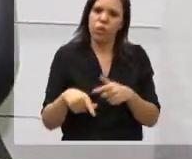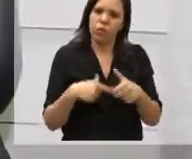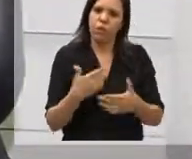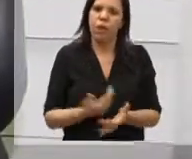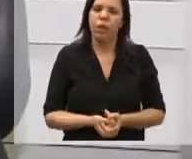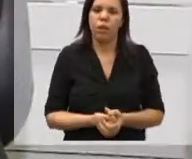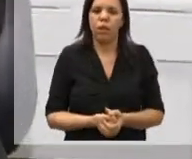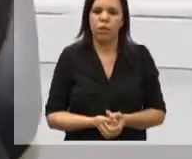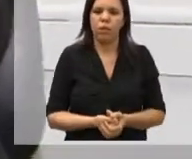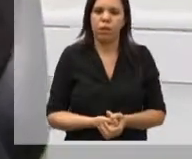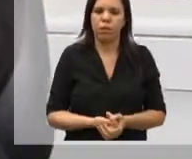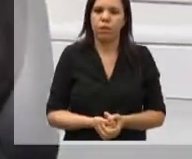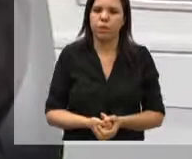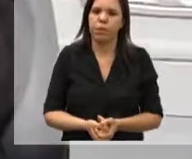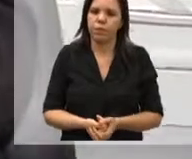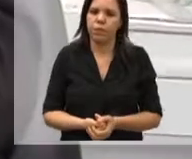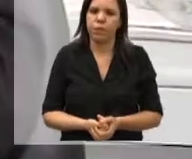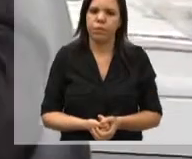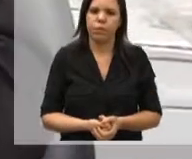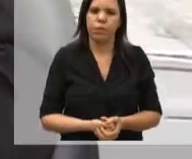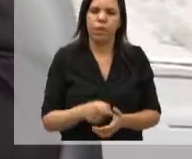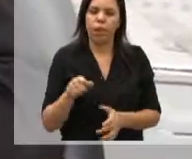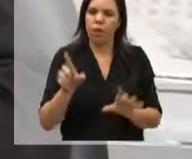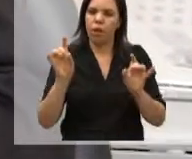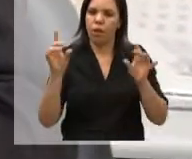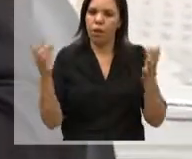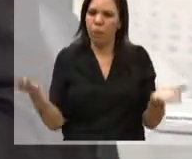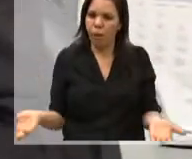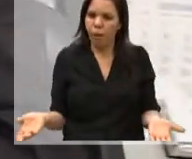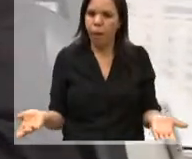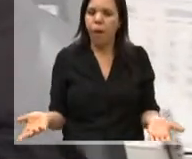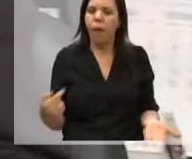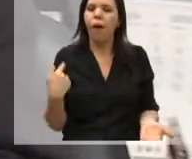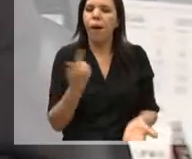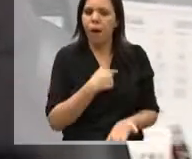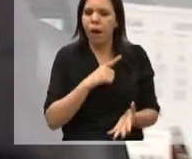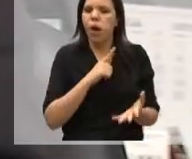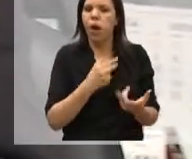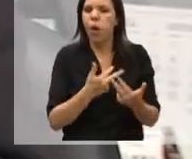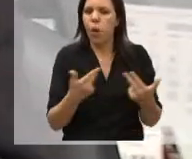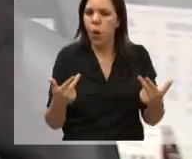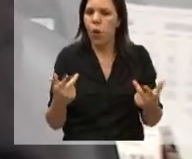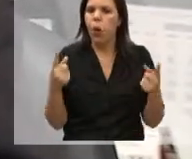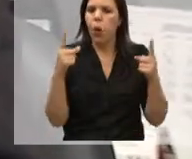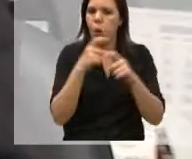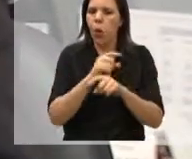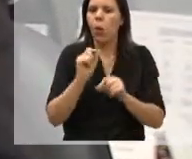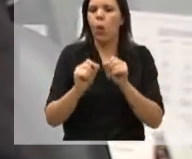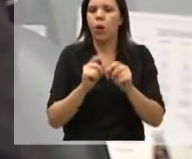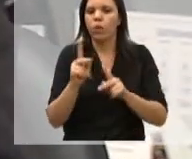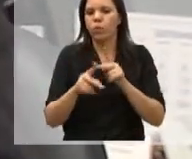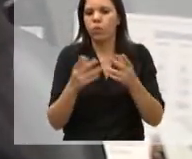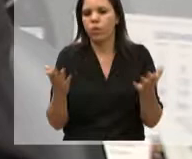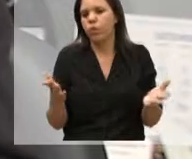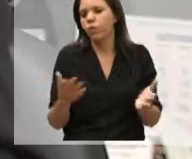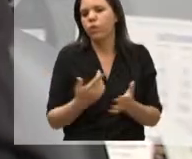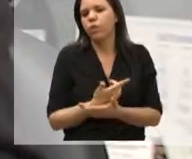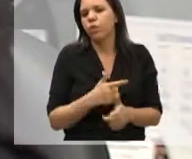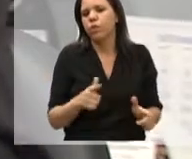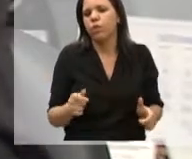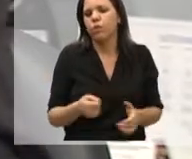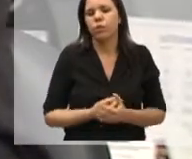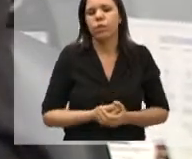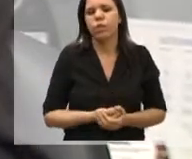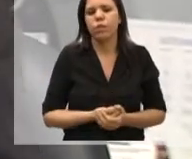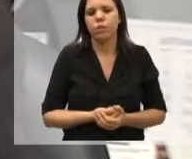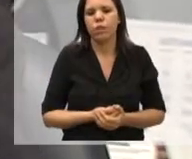né? Fazer o seu trabalho. Nesse caso específico, a gente tinha muita dificuldade com relação às pessoas